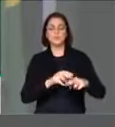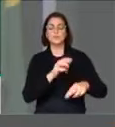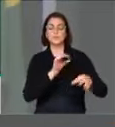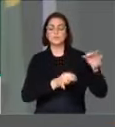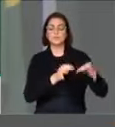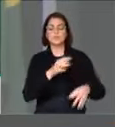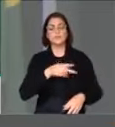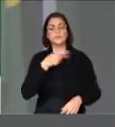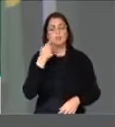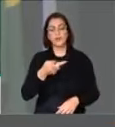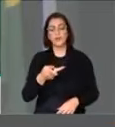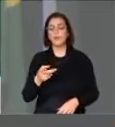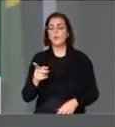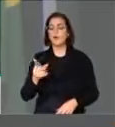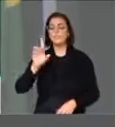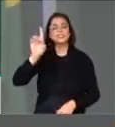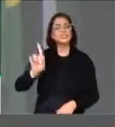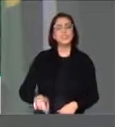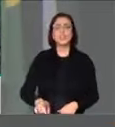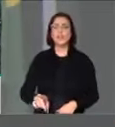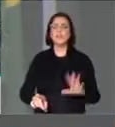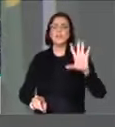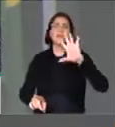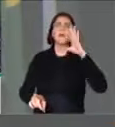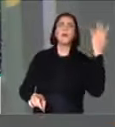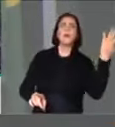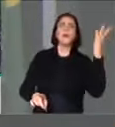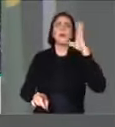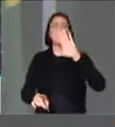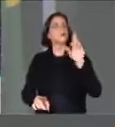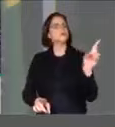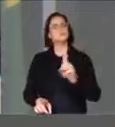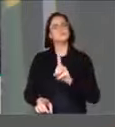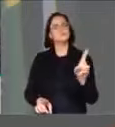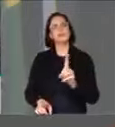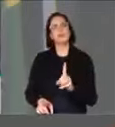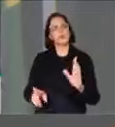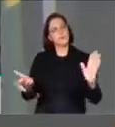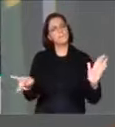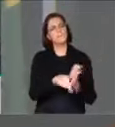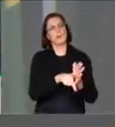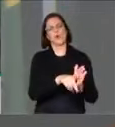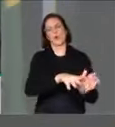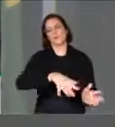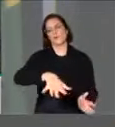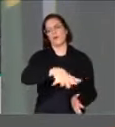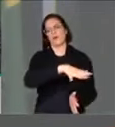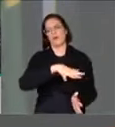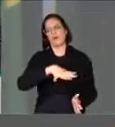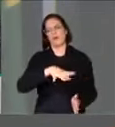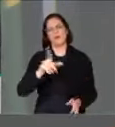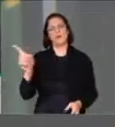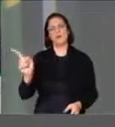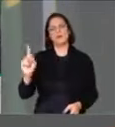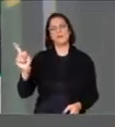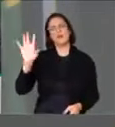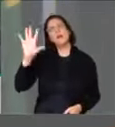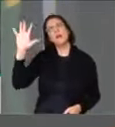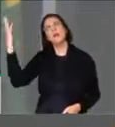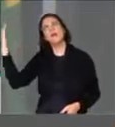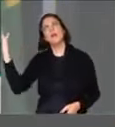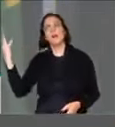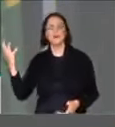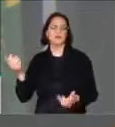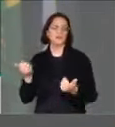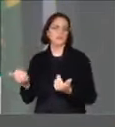sujeitos a maiorias ocasionais. Eles são matéria típica da jurisdição e não de decisões eventuais.